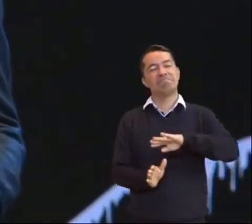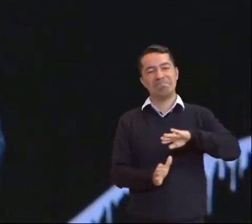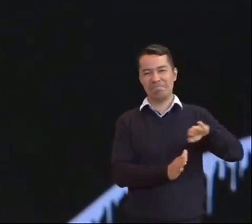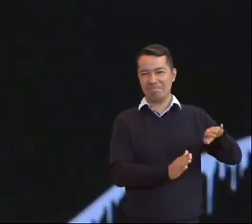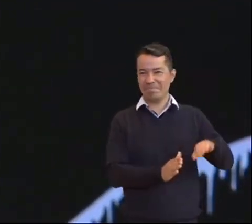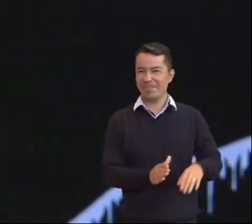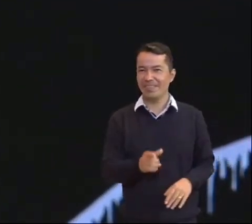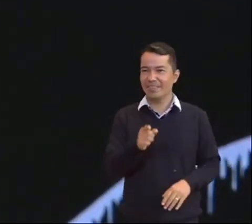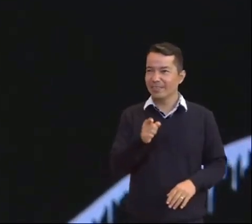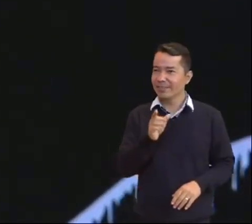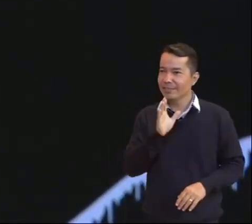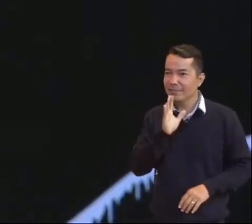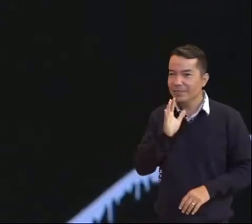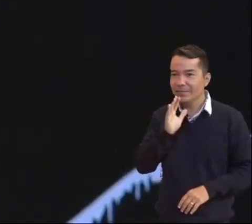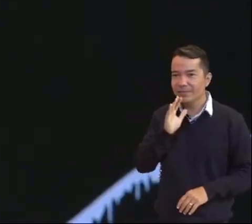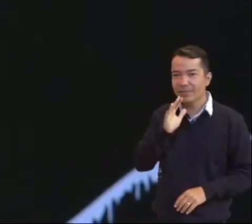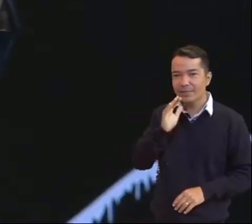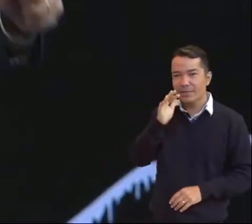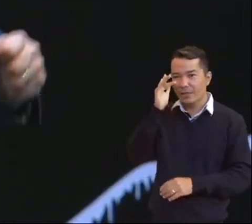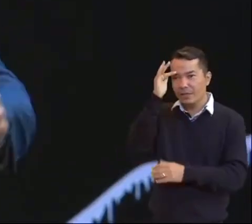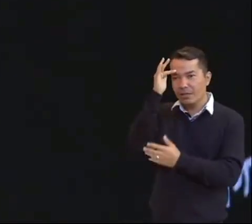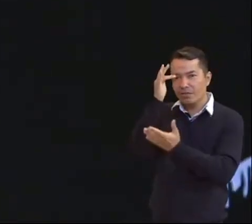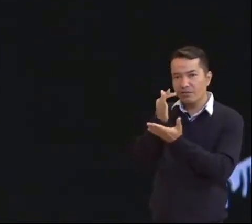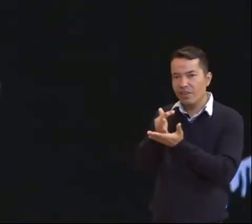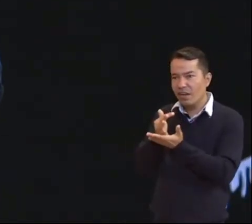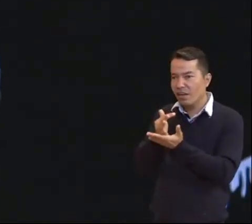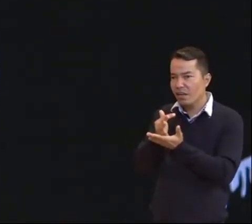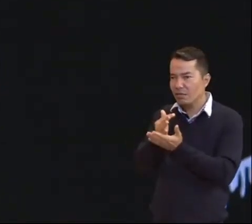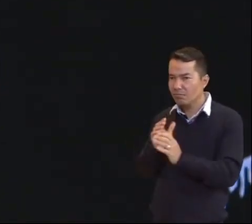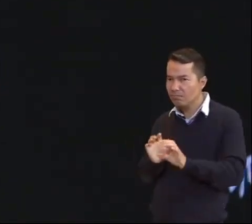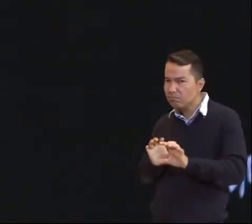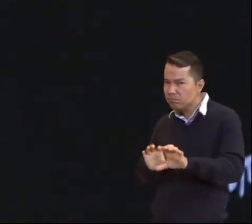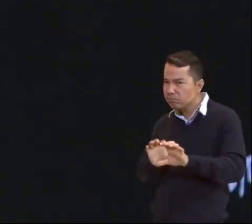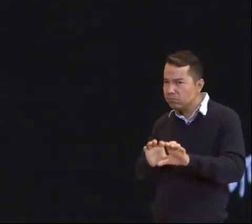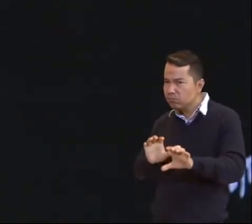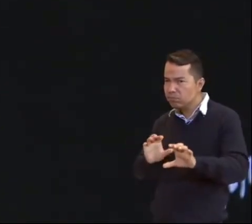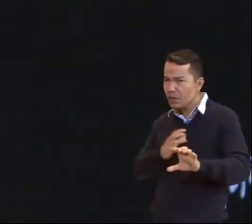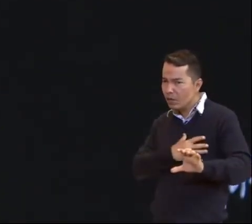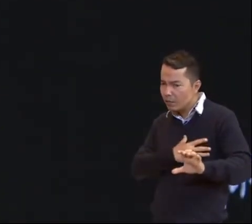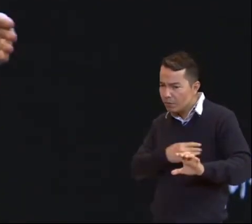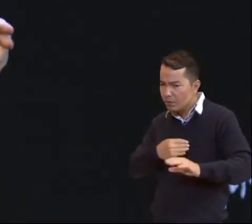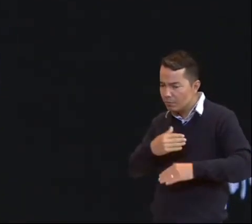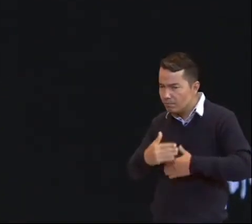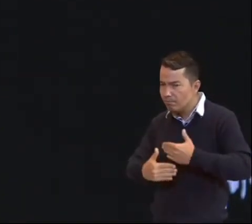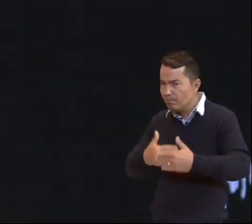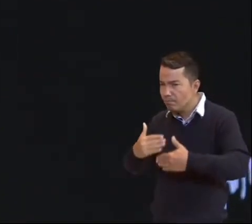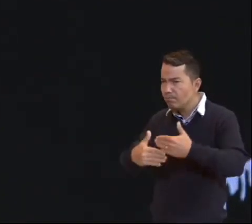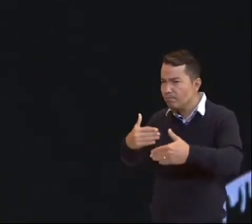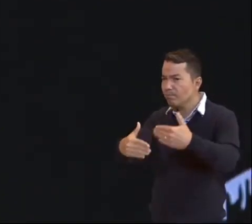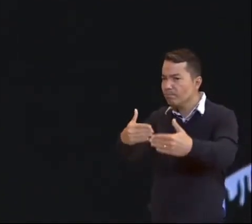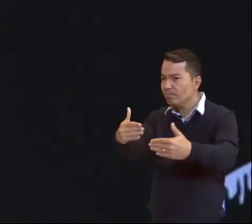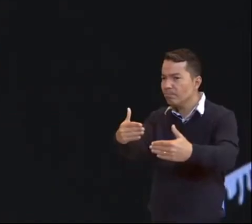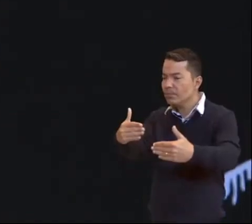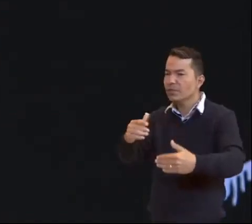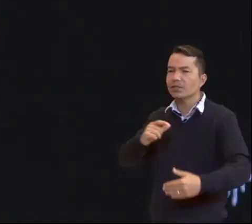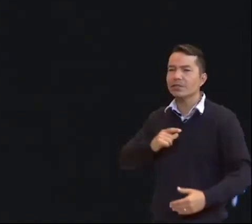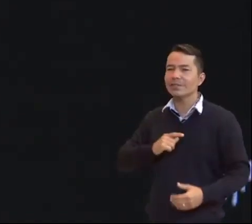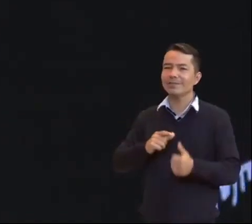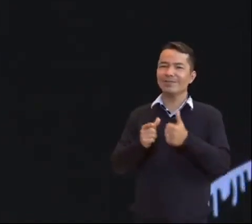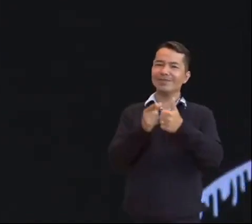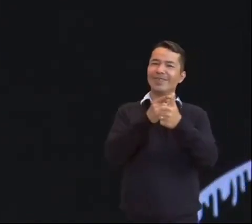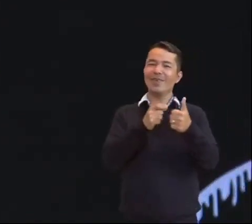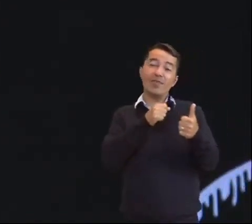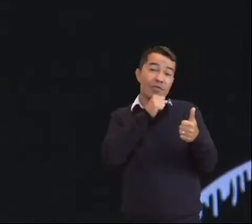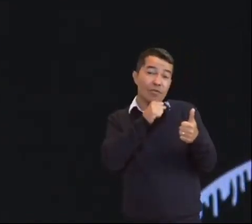aqui de uma fé que alcança a próxima geração. A Bíblia vai falar da fé que passou de Loide para